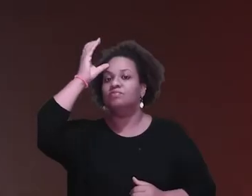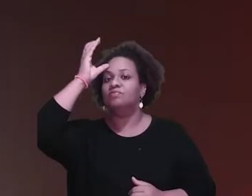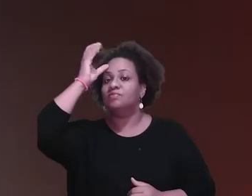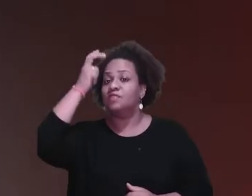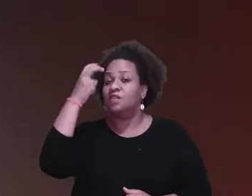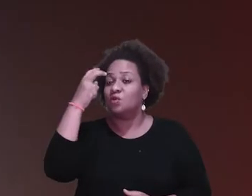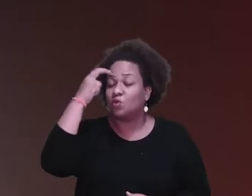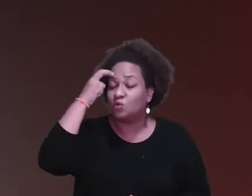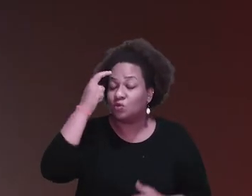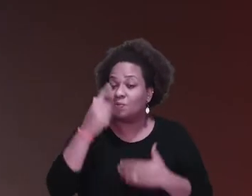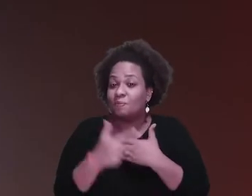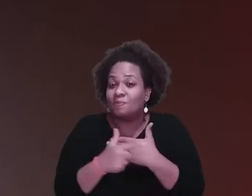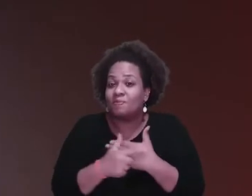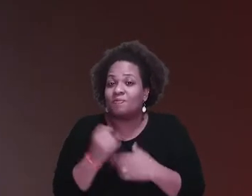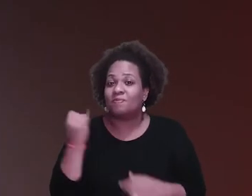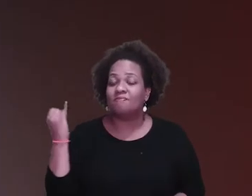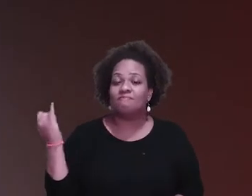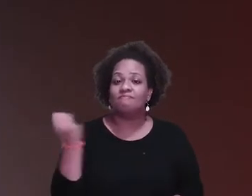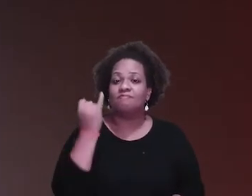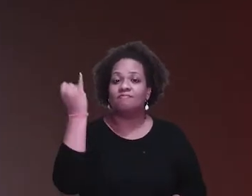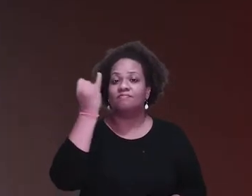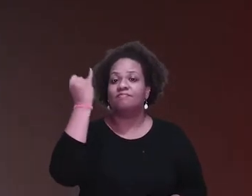a cultura tem um papel fundamental